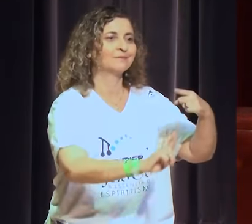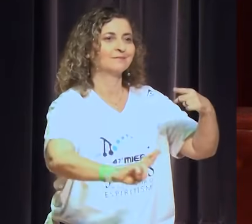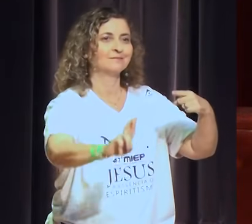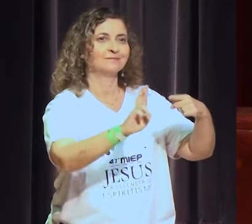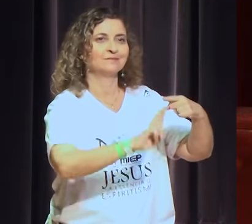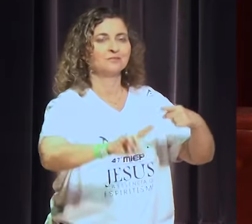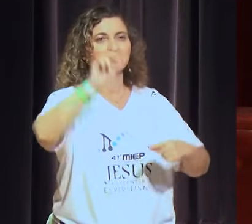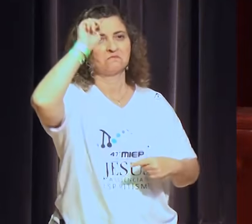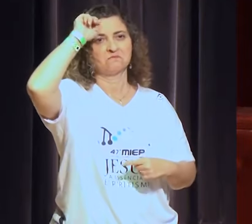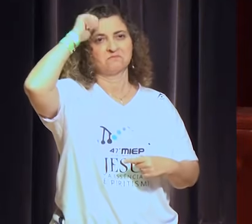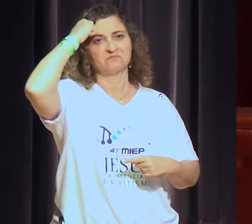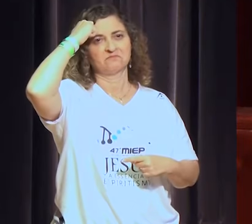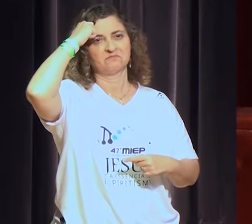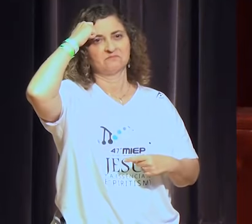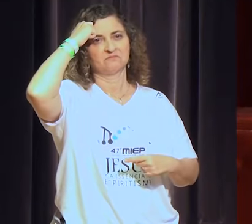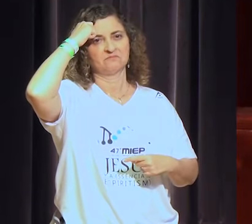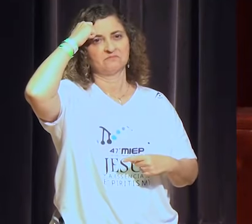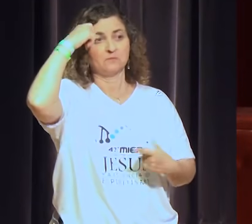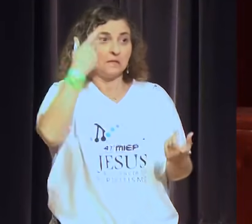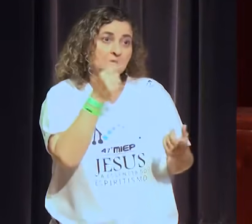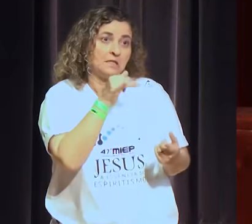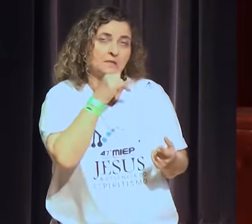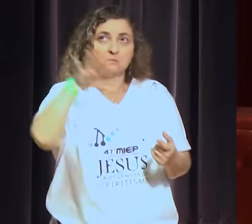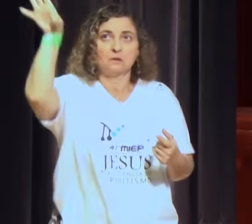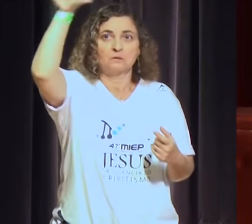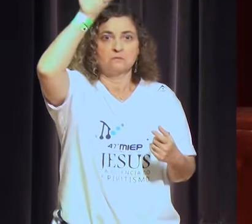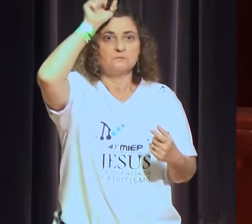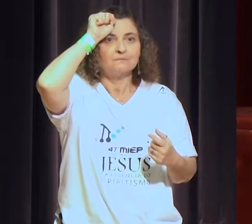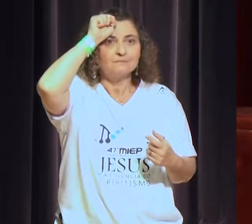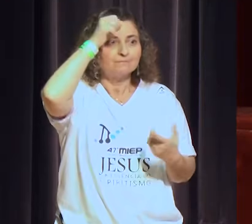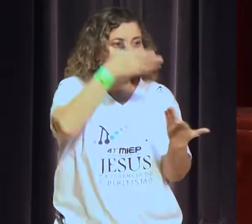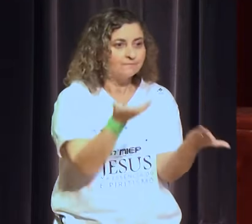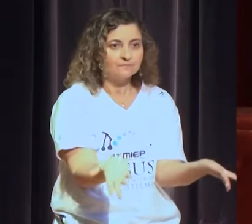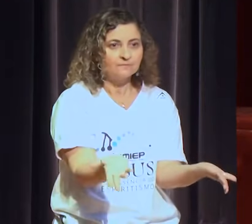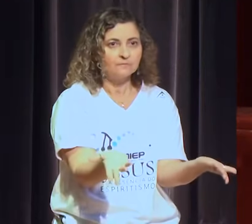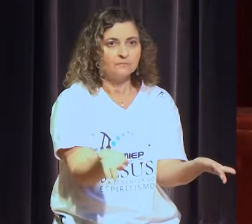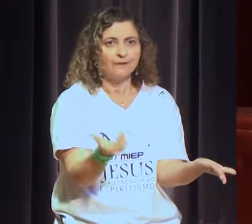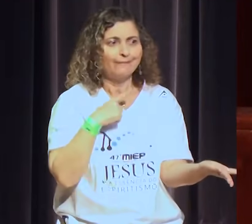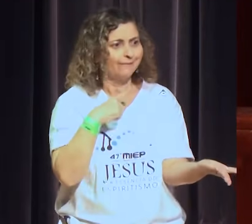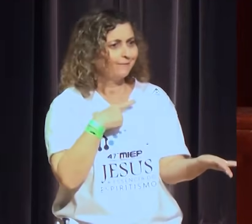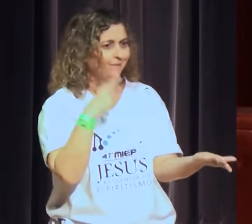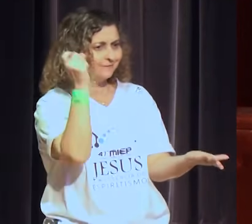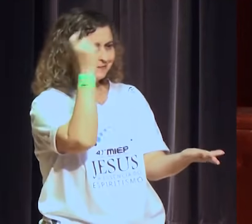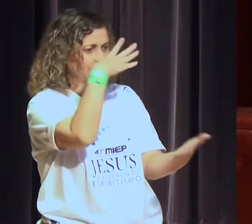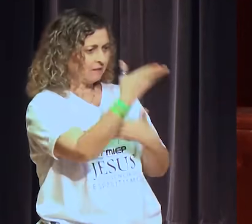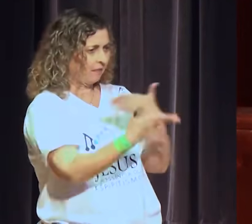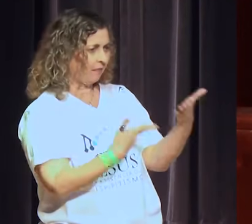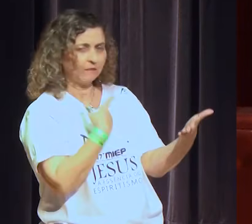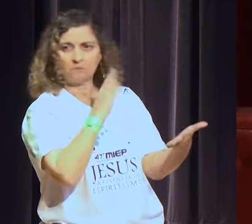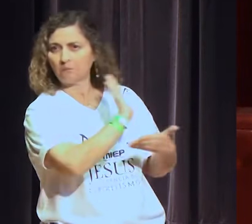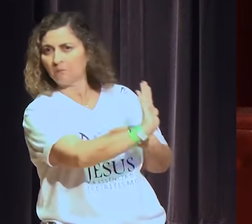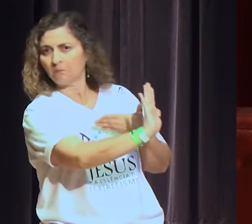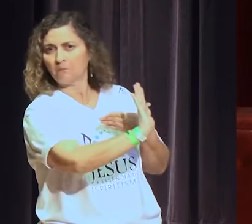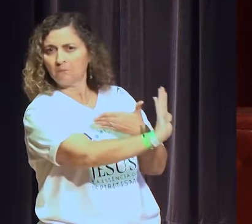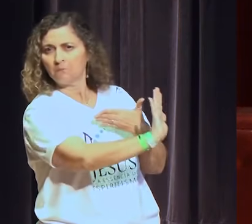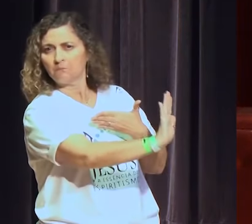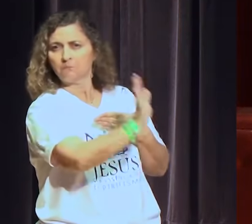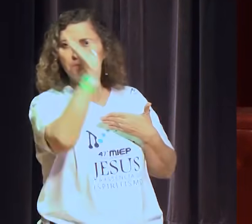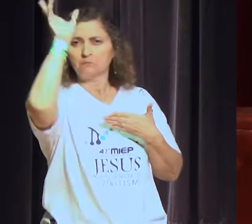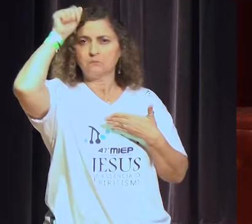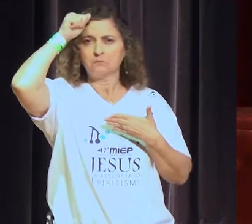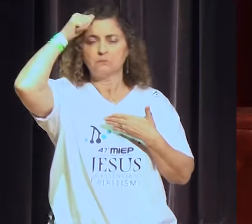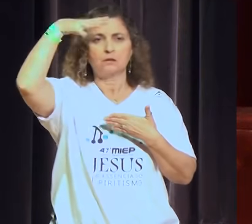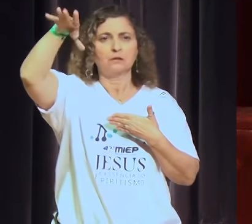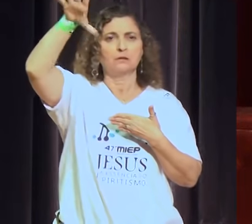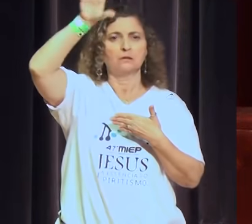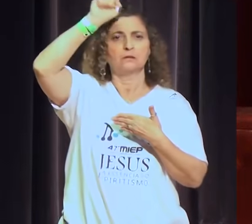esse espírita tem dificuldade de lidar com alguém do culto do candomblé e da umbanda. Eu falo,